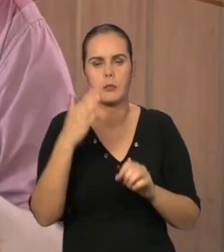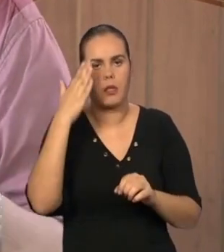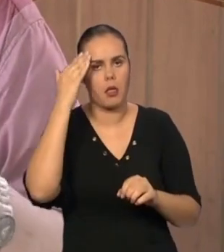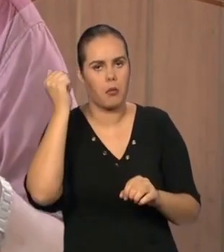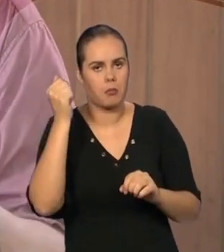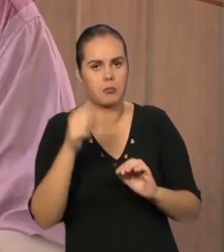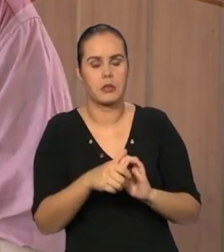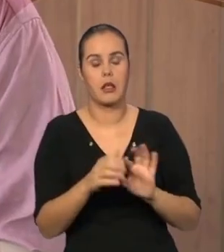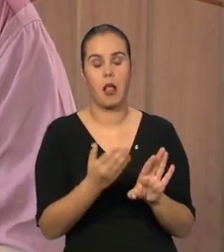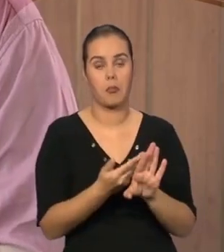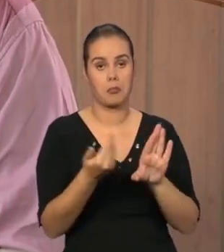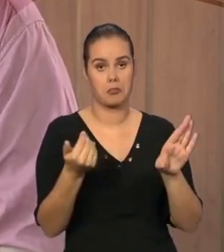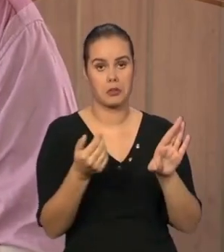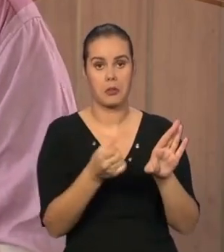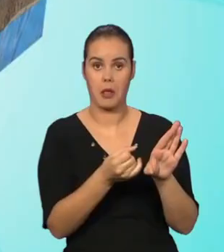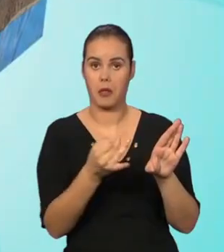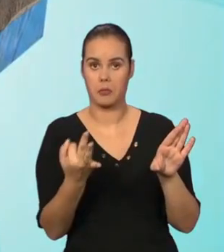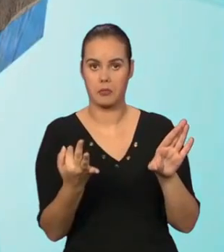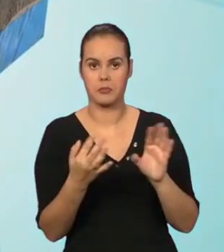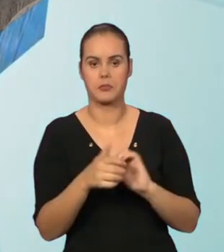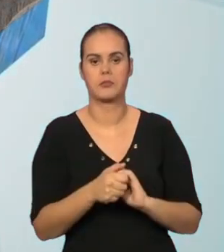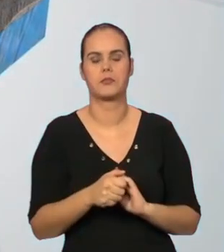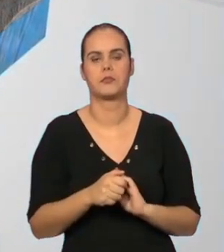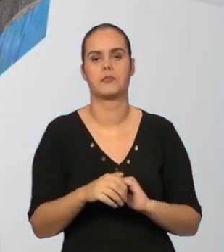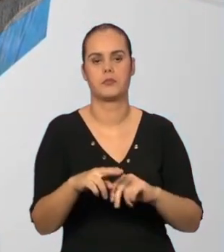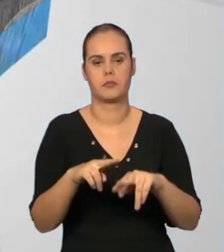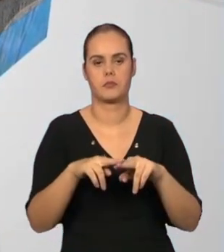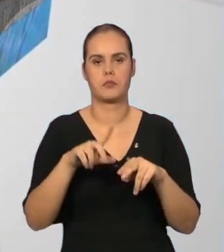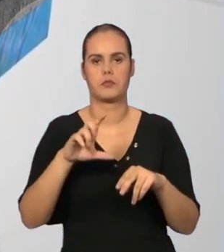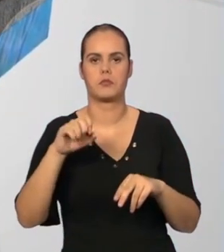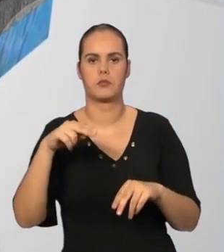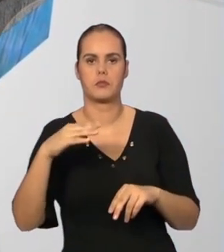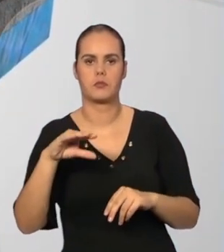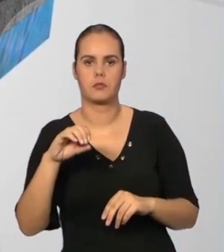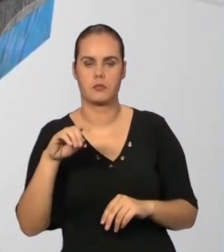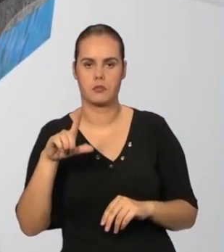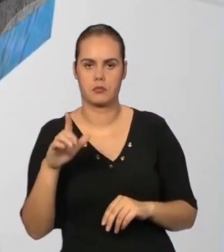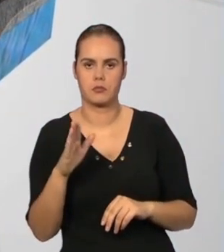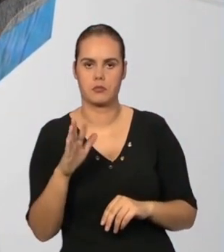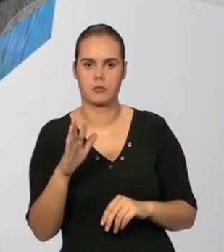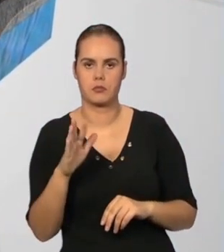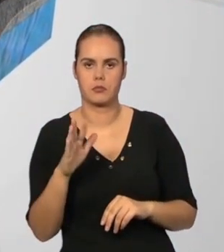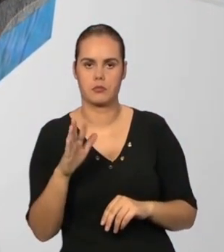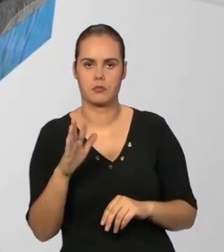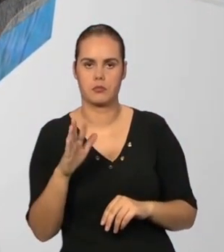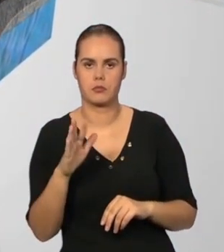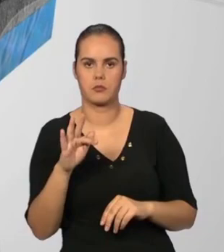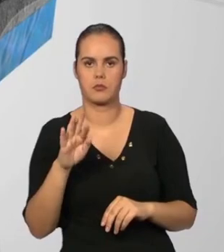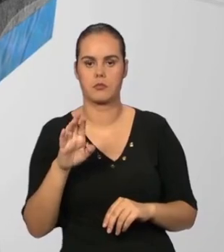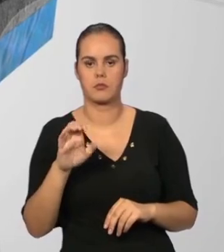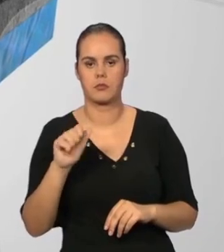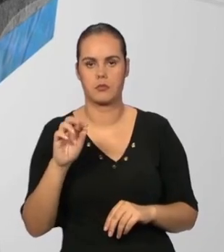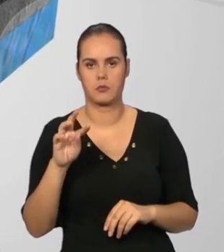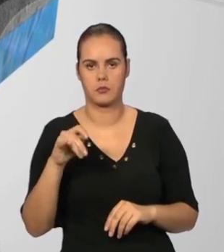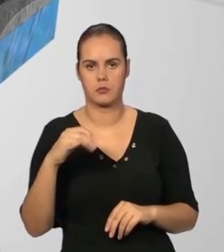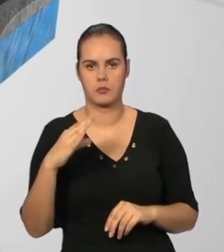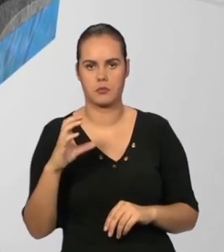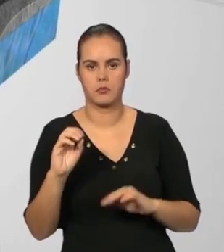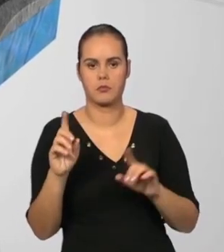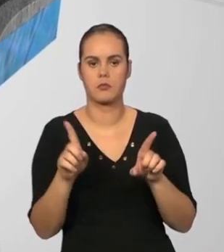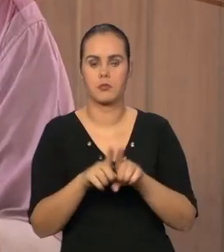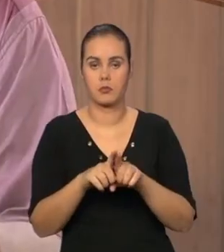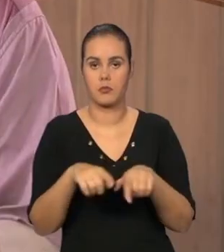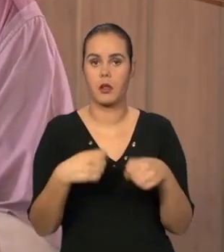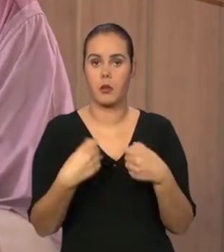o volume entre os dois reservatórios. O lençol freático também, porque você depende do empuxo de água